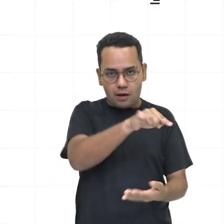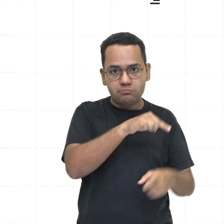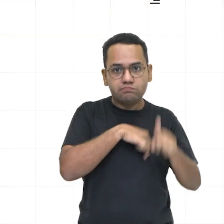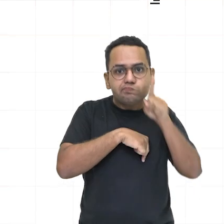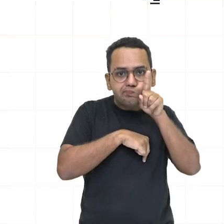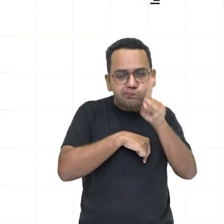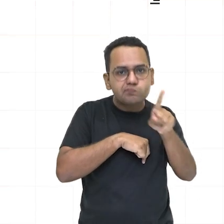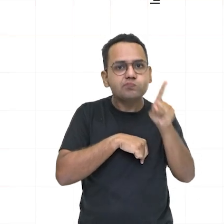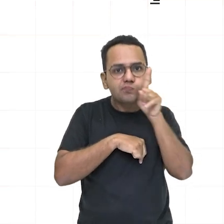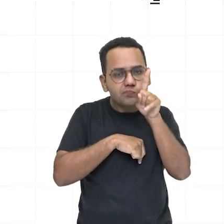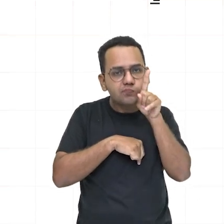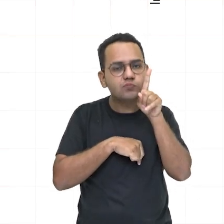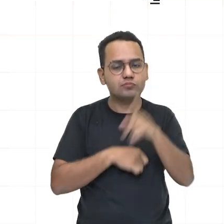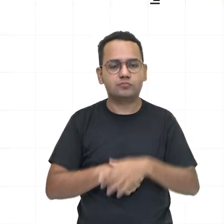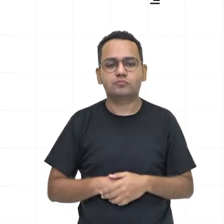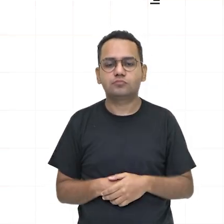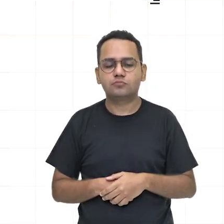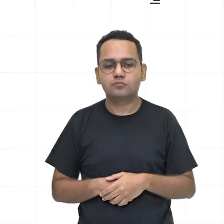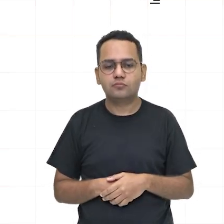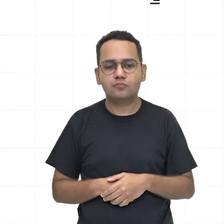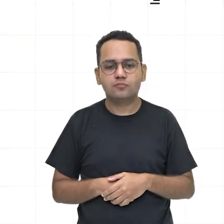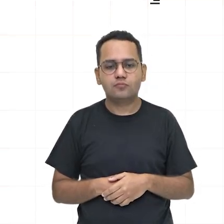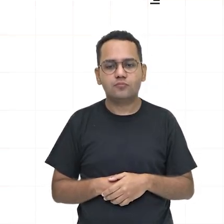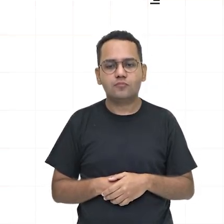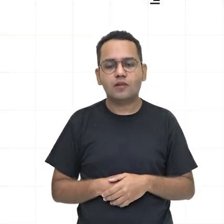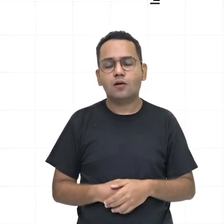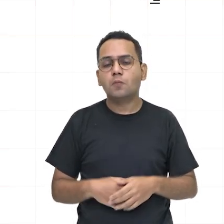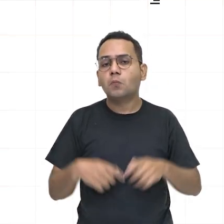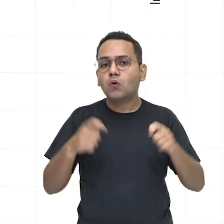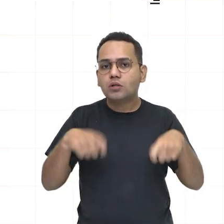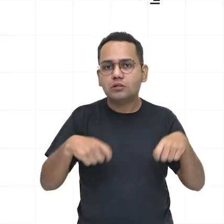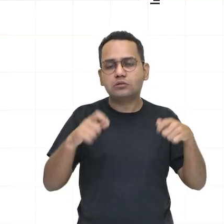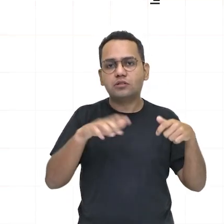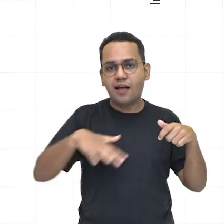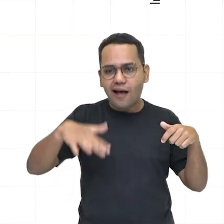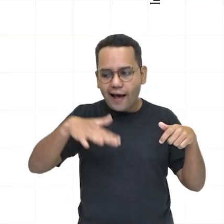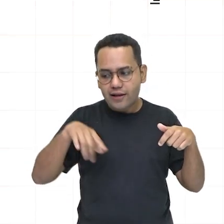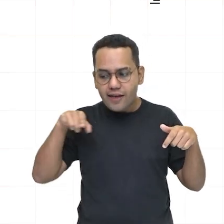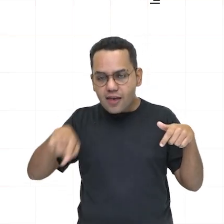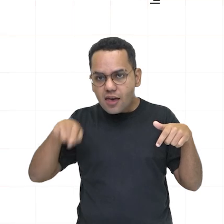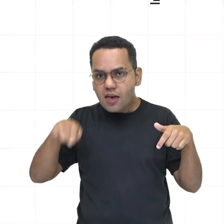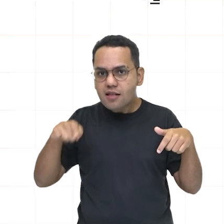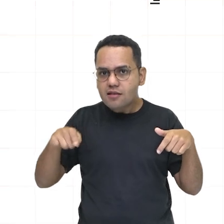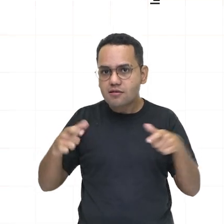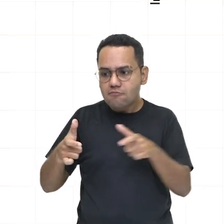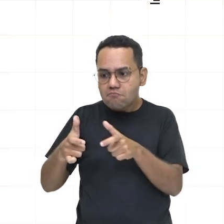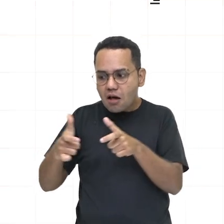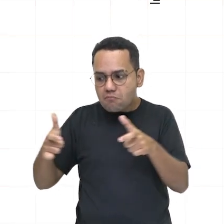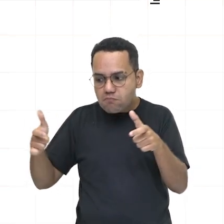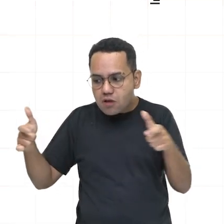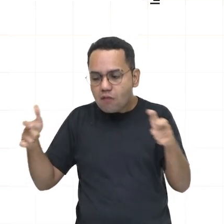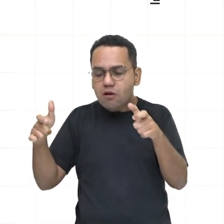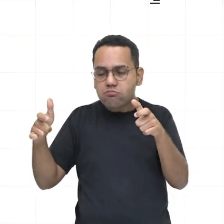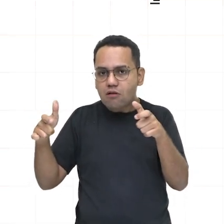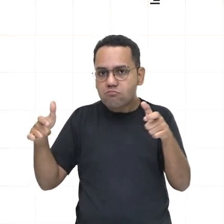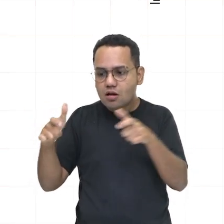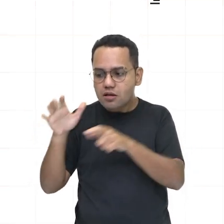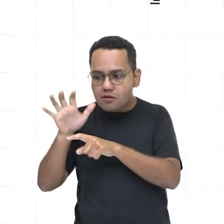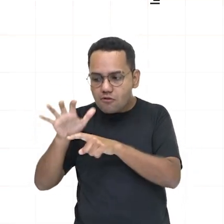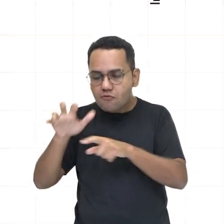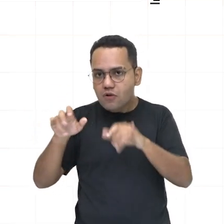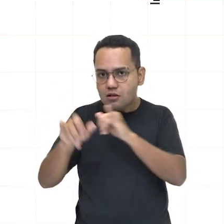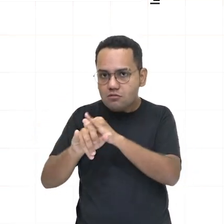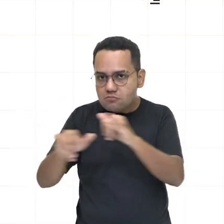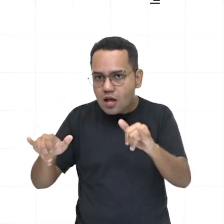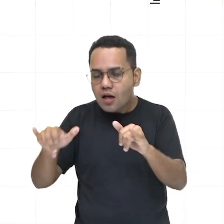da América, a ampliação da área de influência soviética representava uma ameaça à sobrevivência do